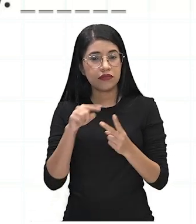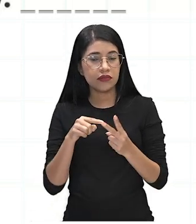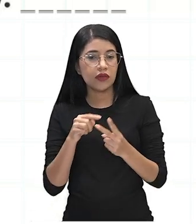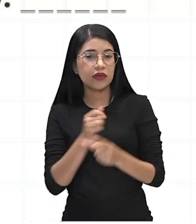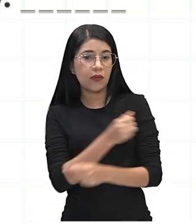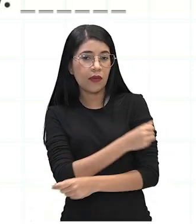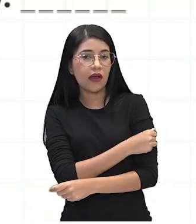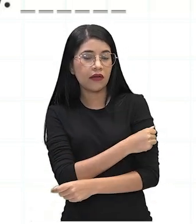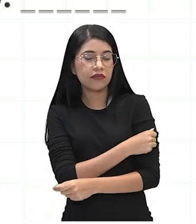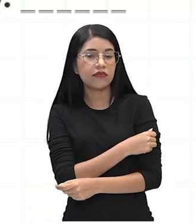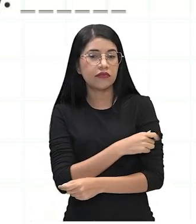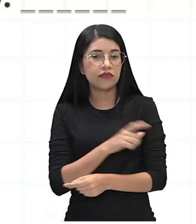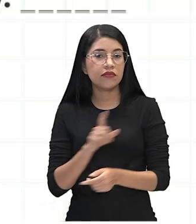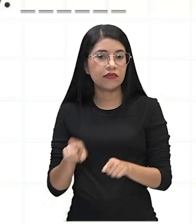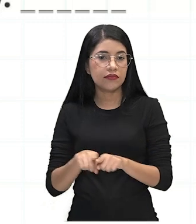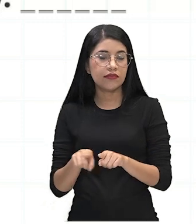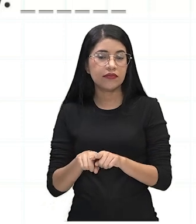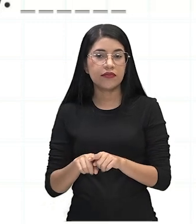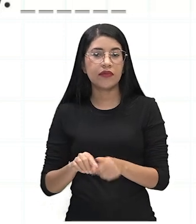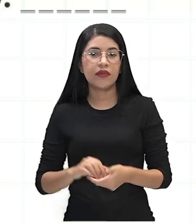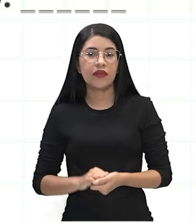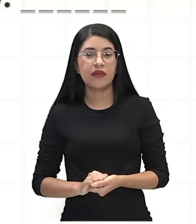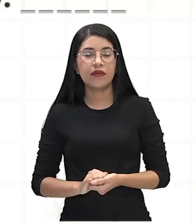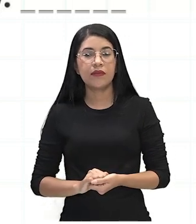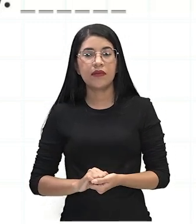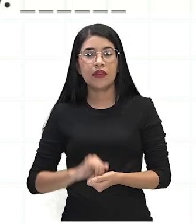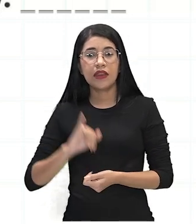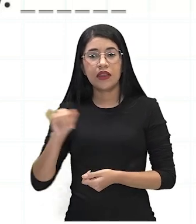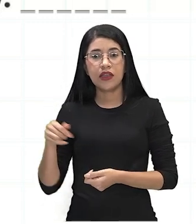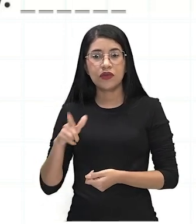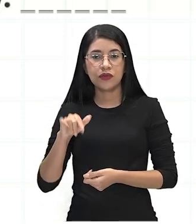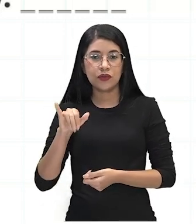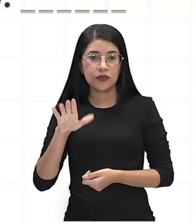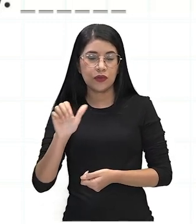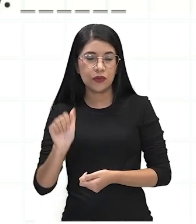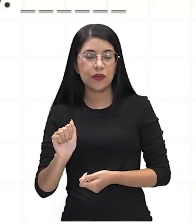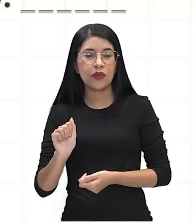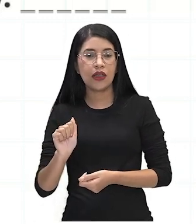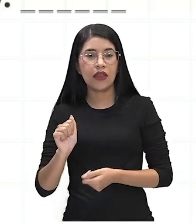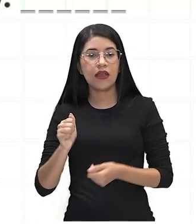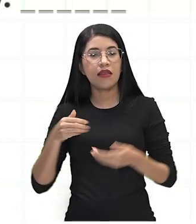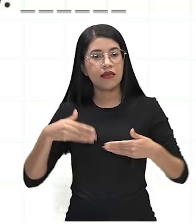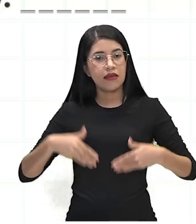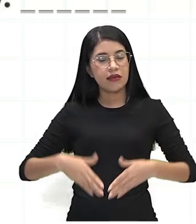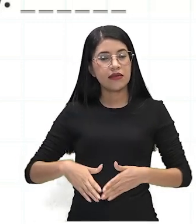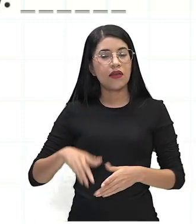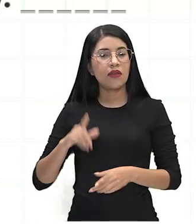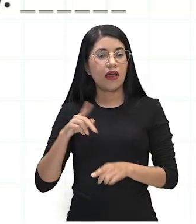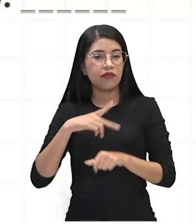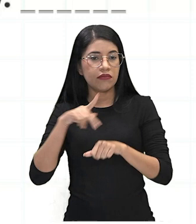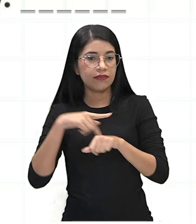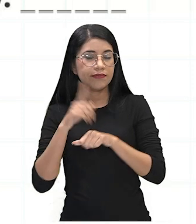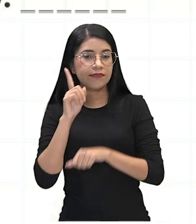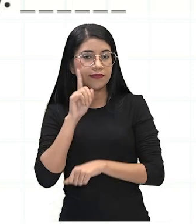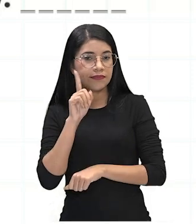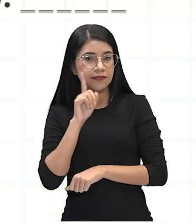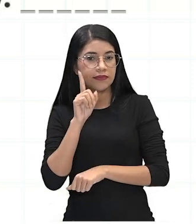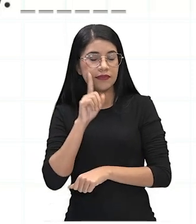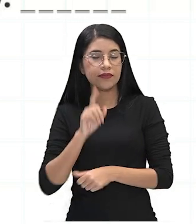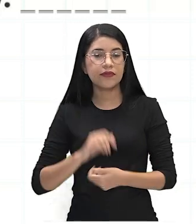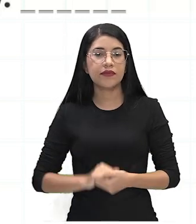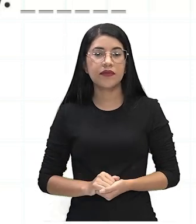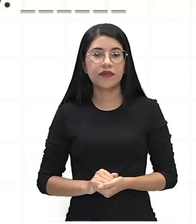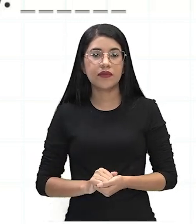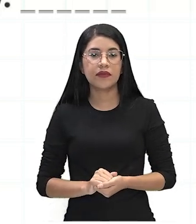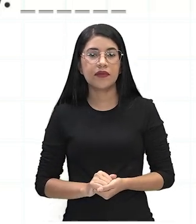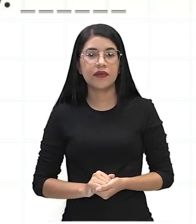estudantes também. Julia is from the USA. Então, a Julia é dos Estados Unidos. Agora, eu estou falando